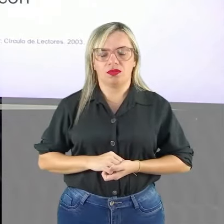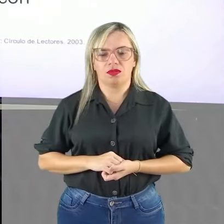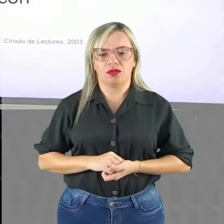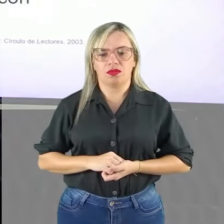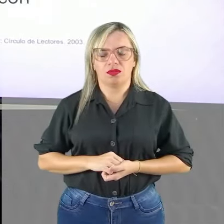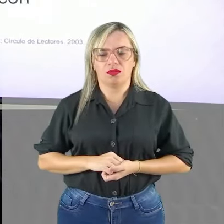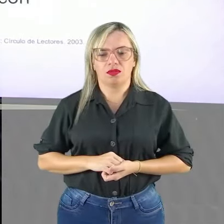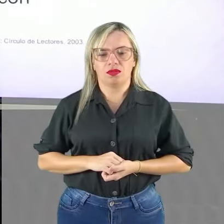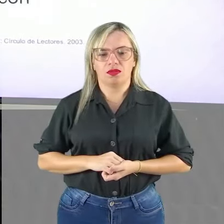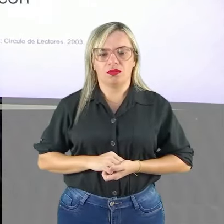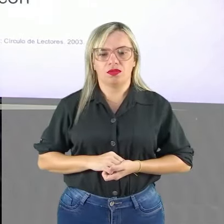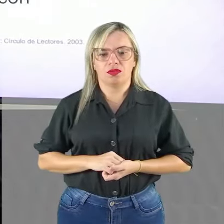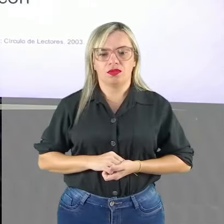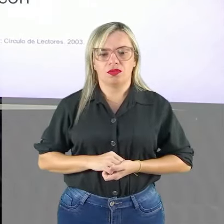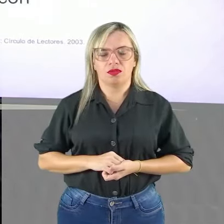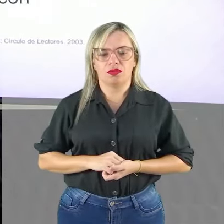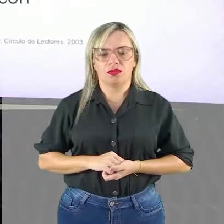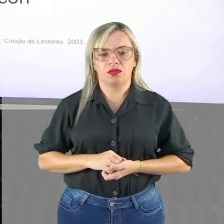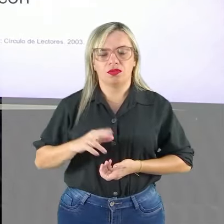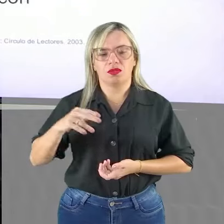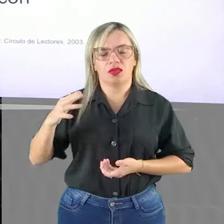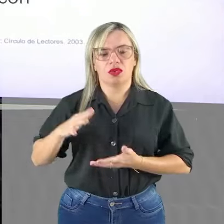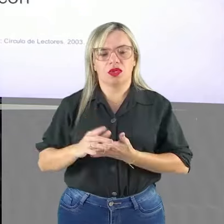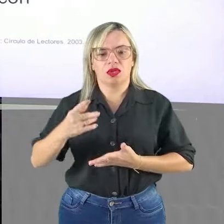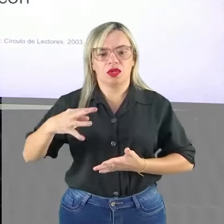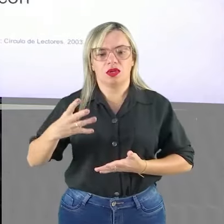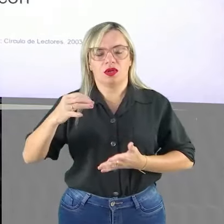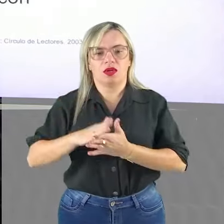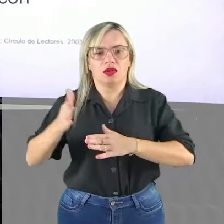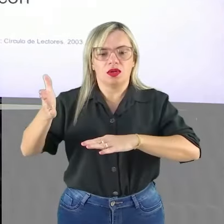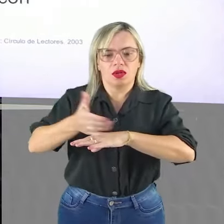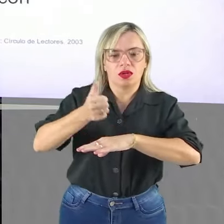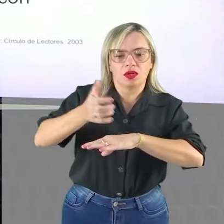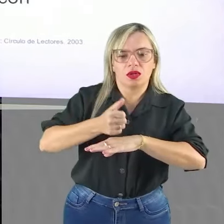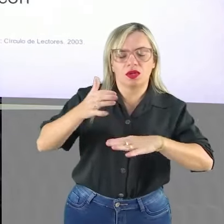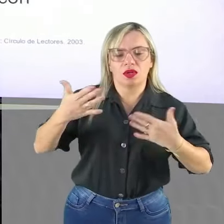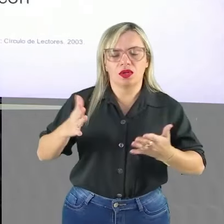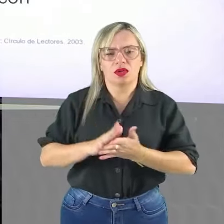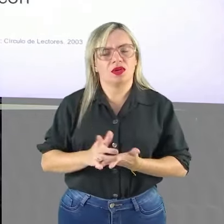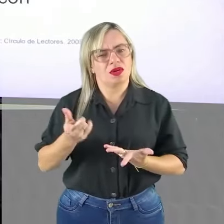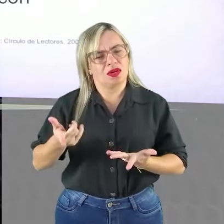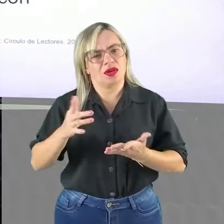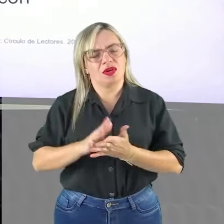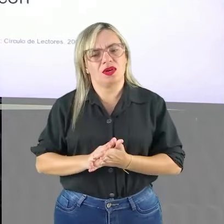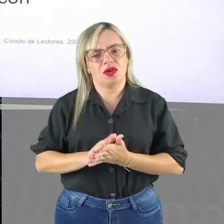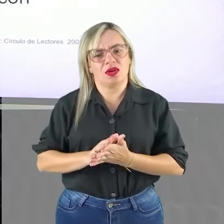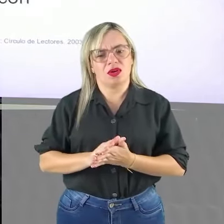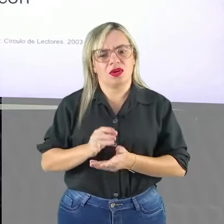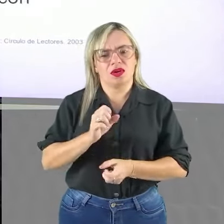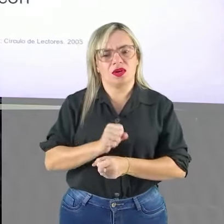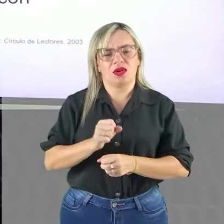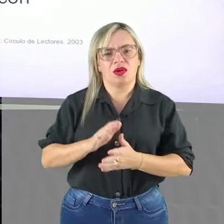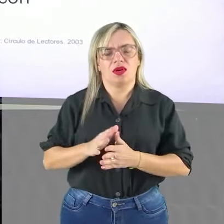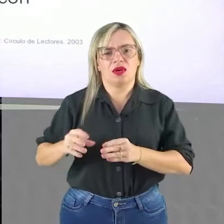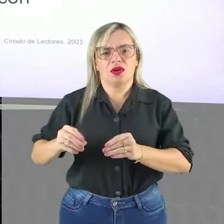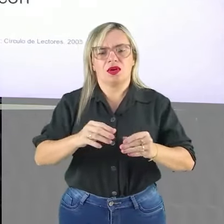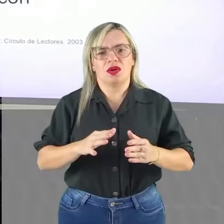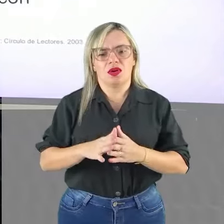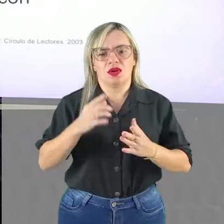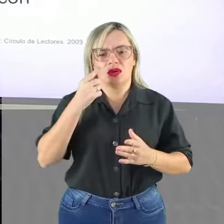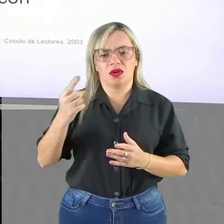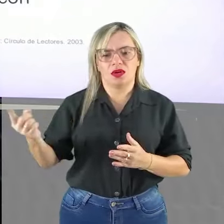libidinosas que nunca auxílio me diziam me chamavam deixa de passar por esse chão por esse piso